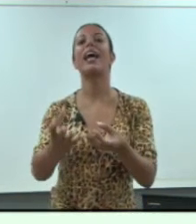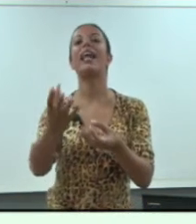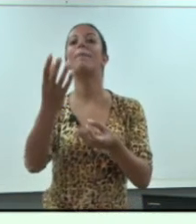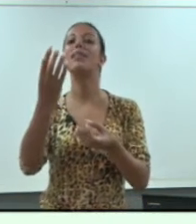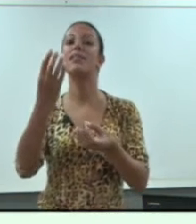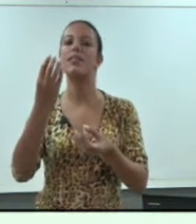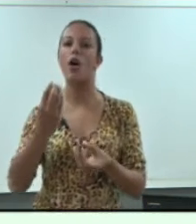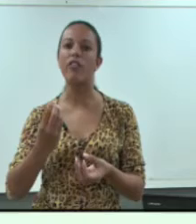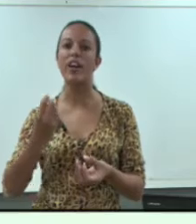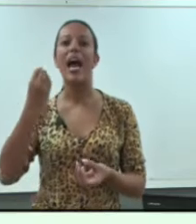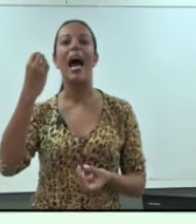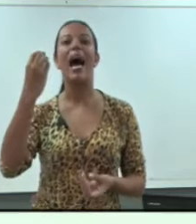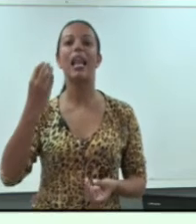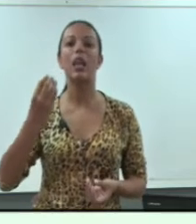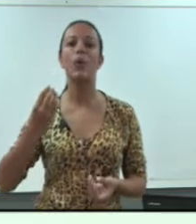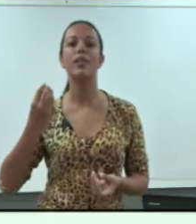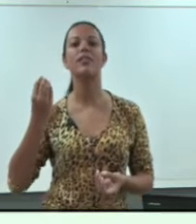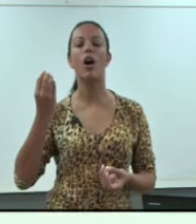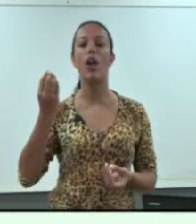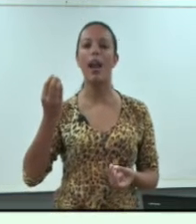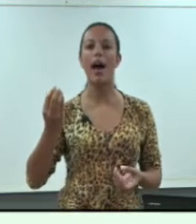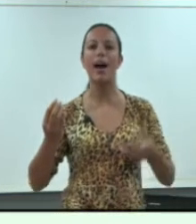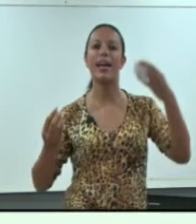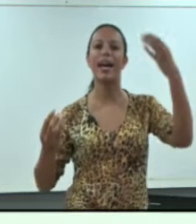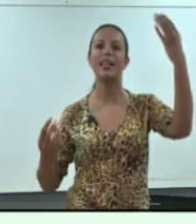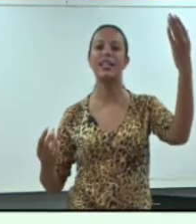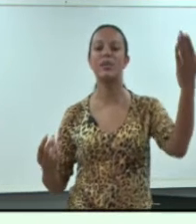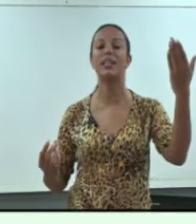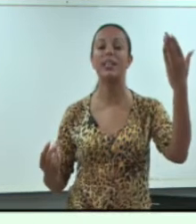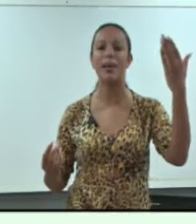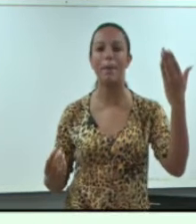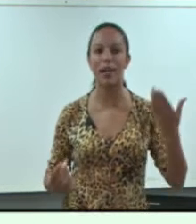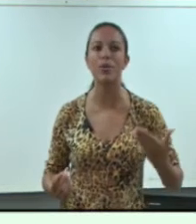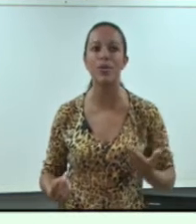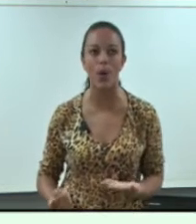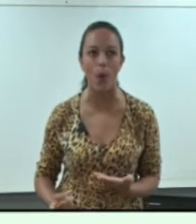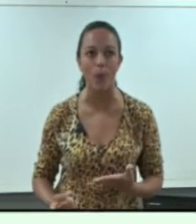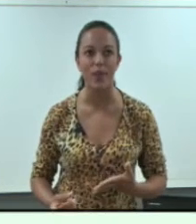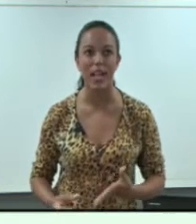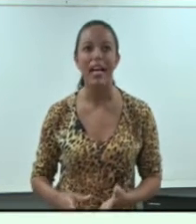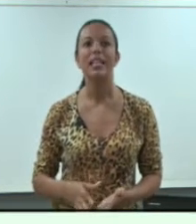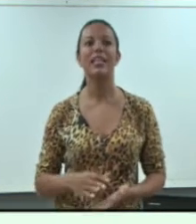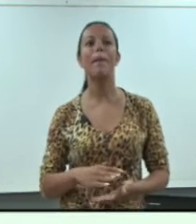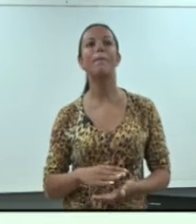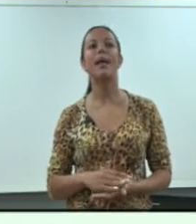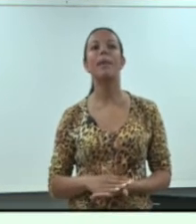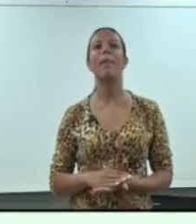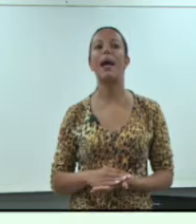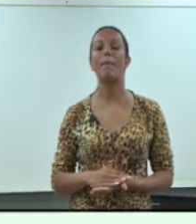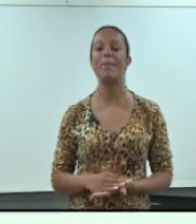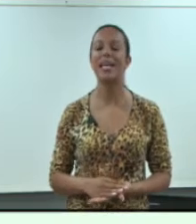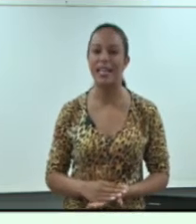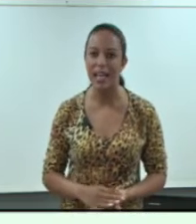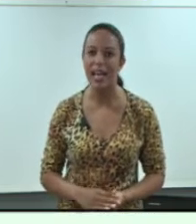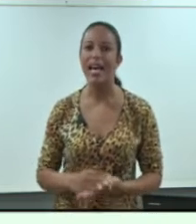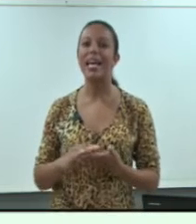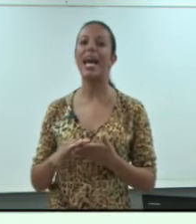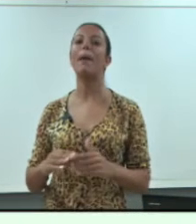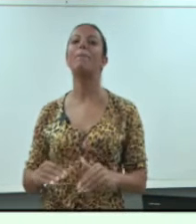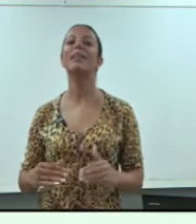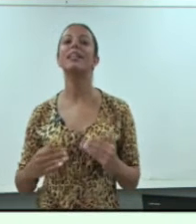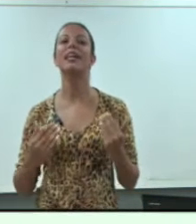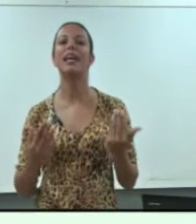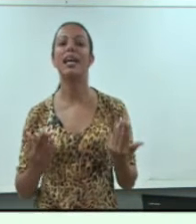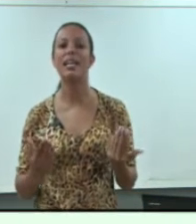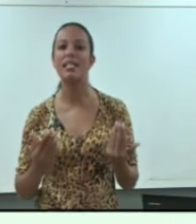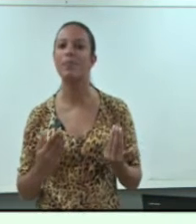é que ela absorve a luz solar que é transmitida pelo sol também permite